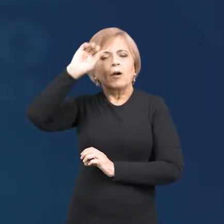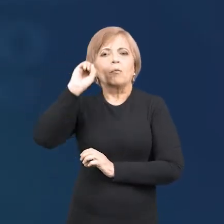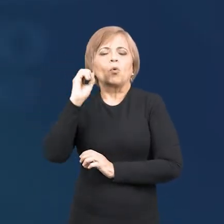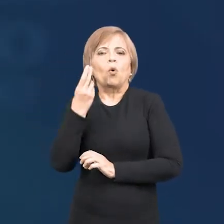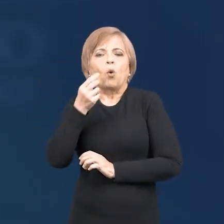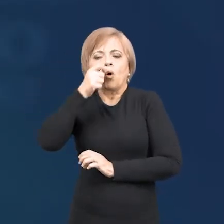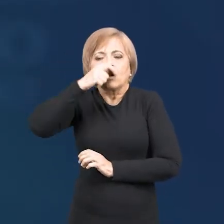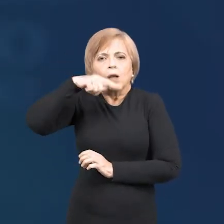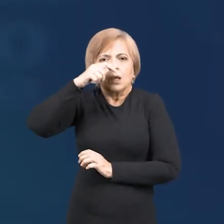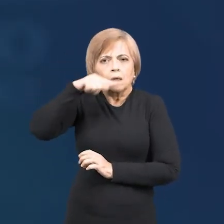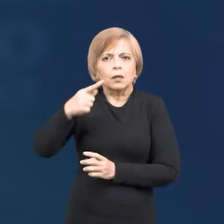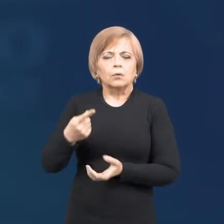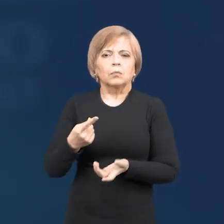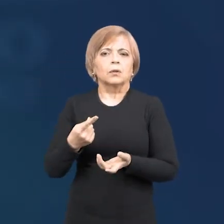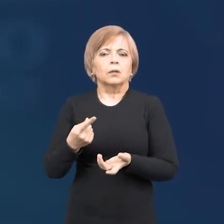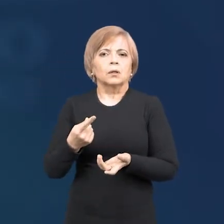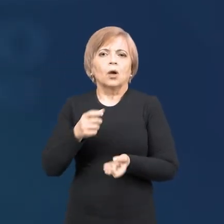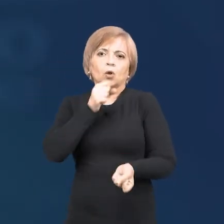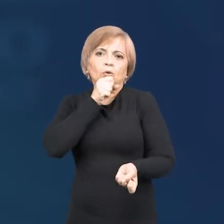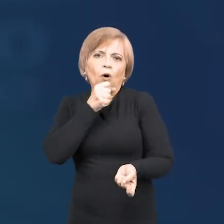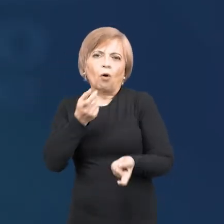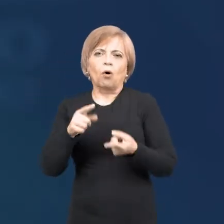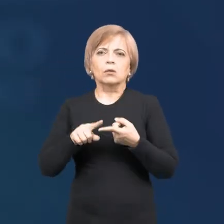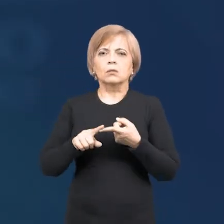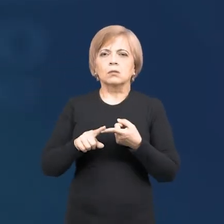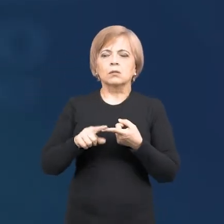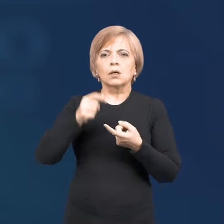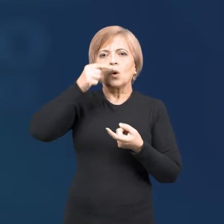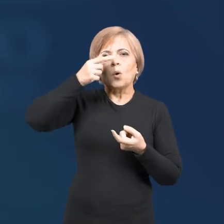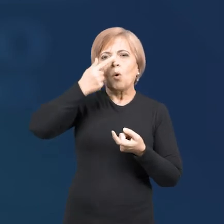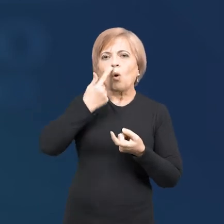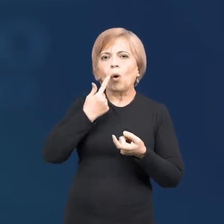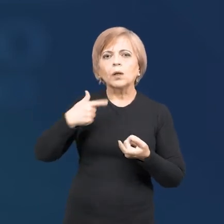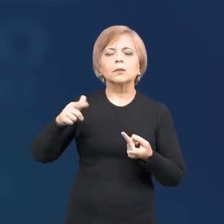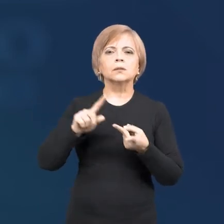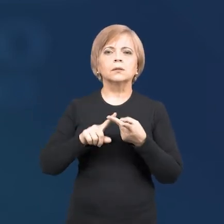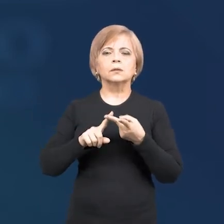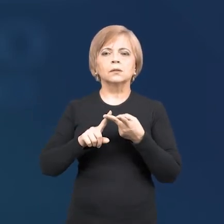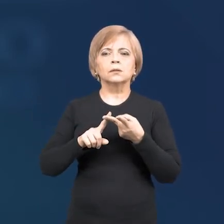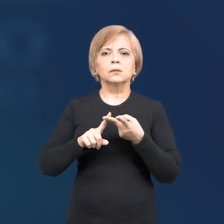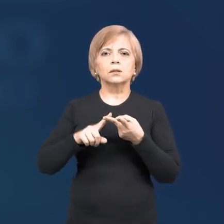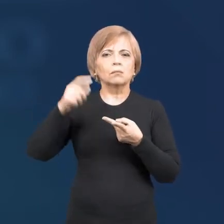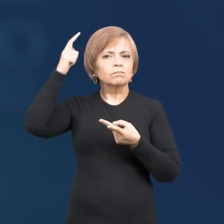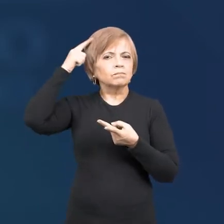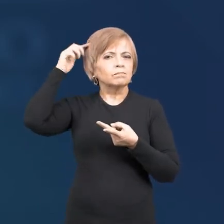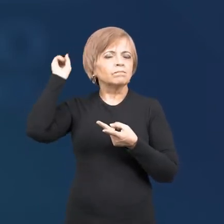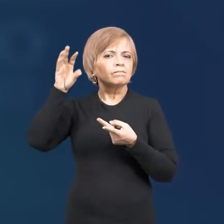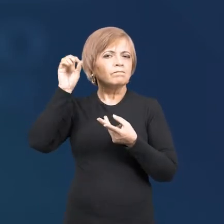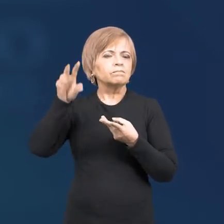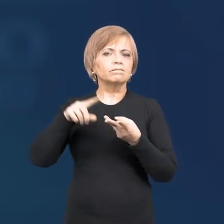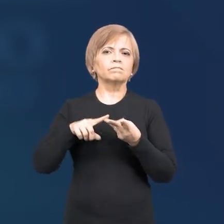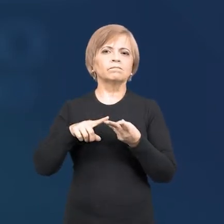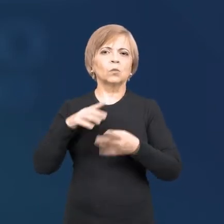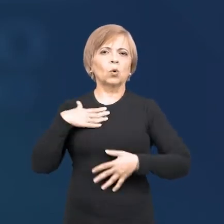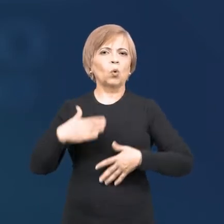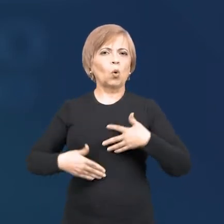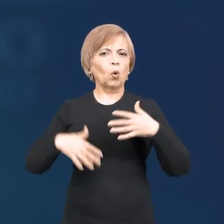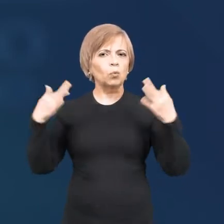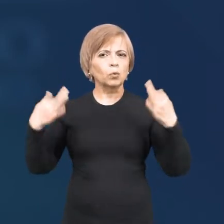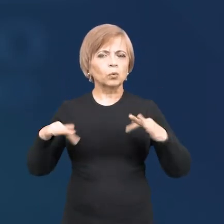síndrome gripal, como tosse, coriza nasal, cefaleia, dores no